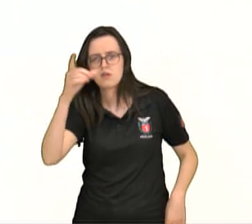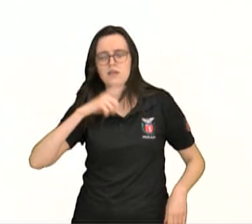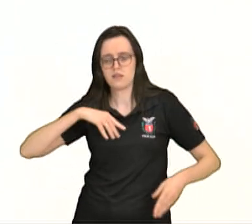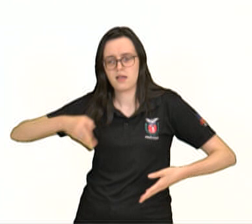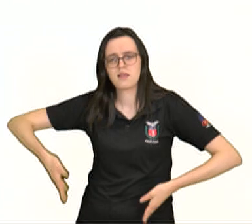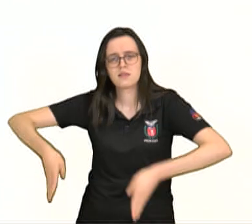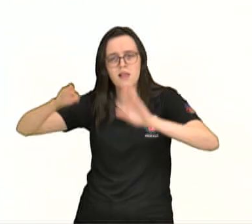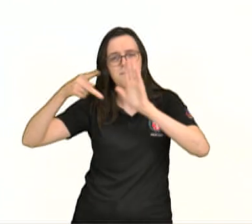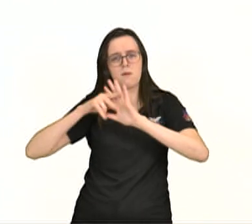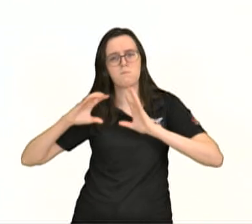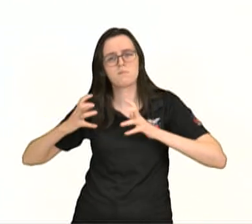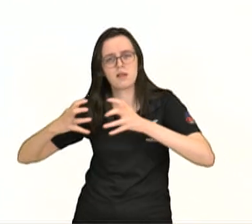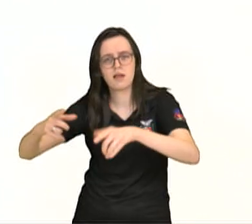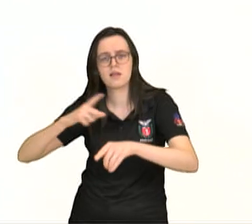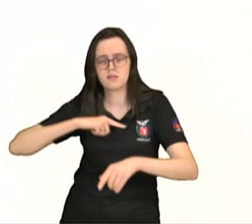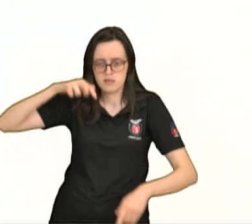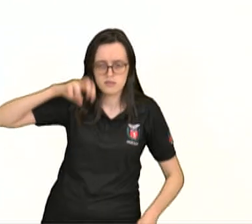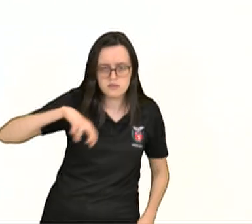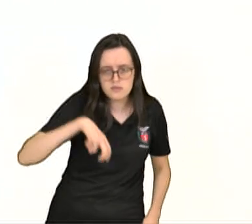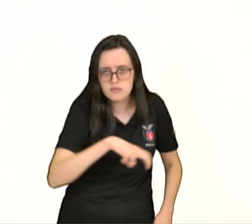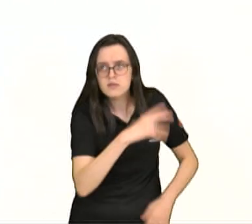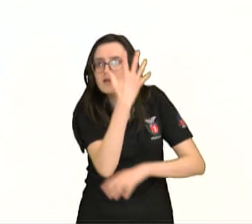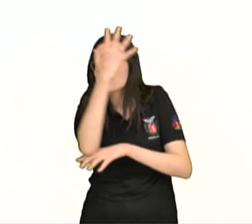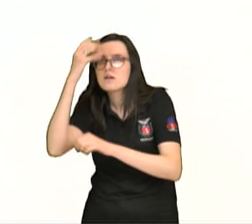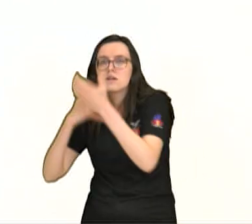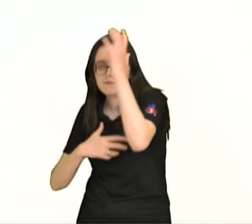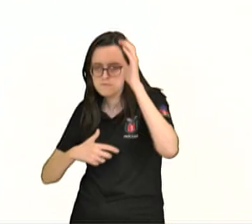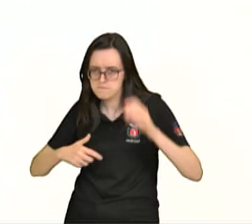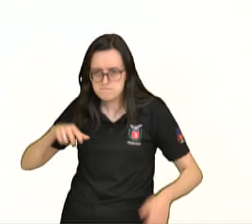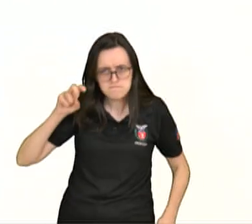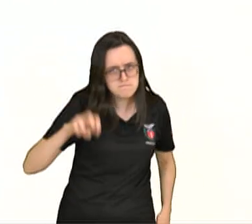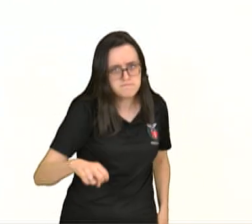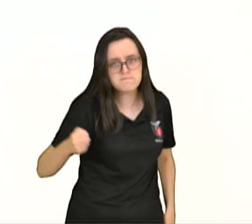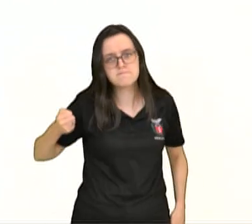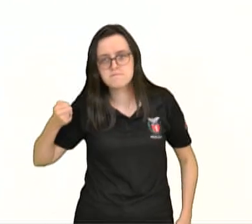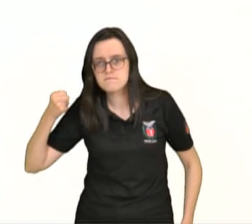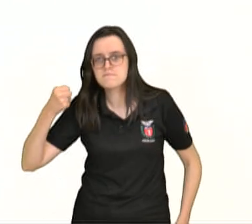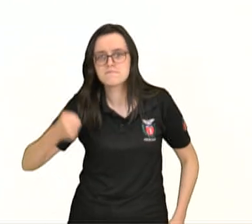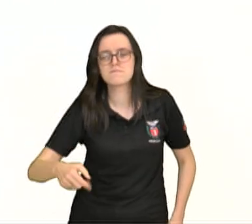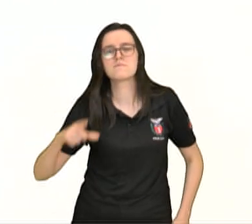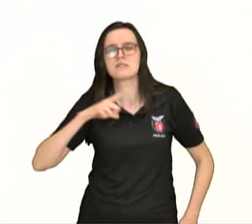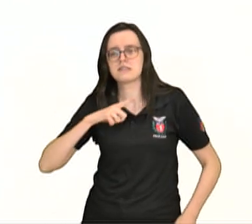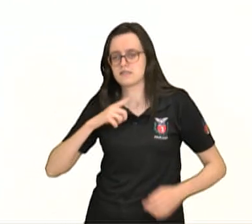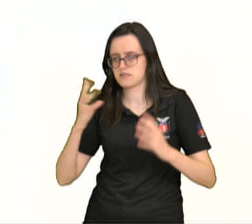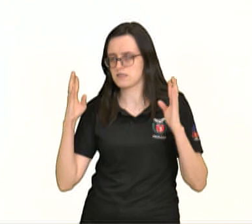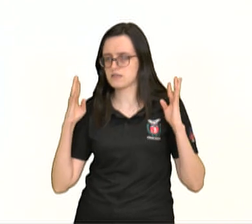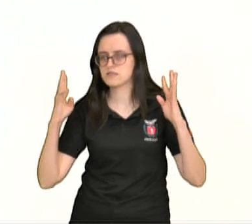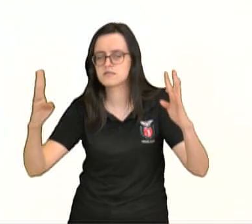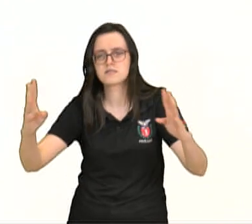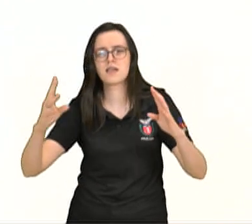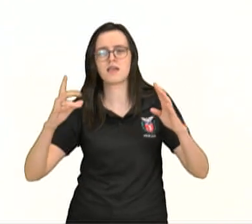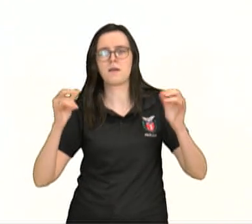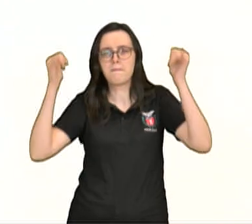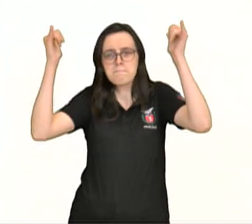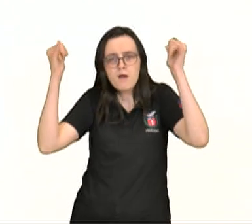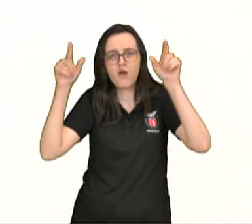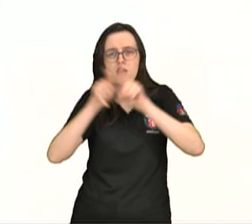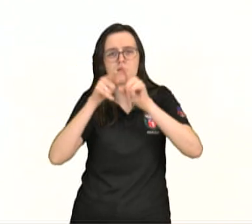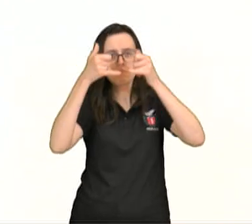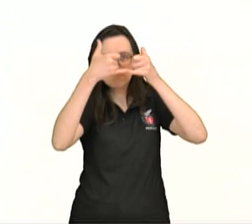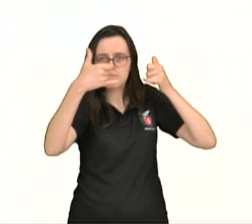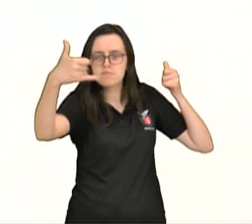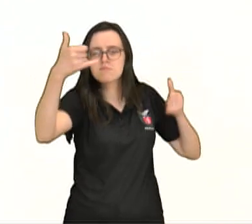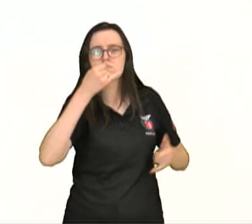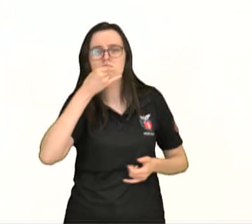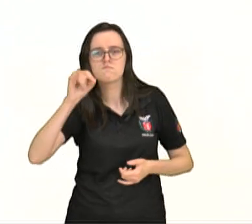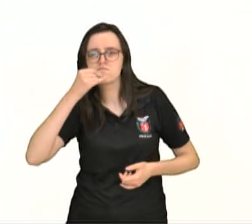né, trilha visível para pedestre, trilha indistinta, cerca, poste linha elétrica, orla da vegetação, muro